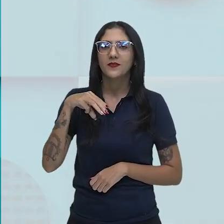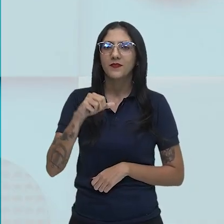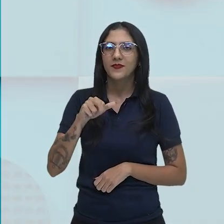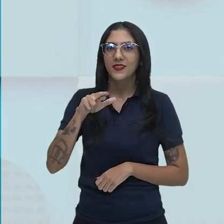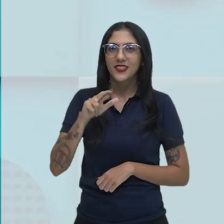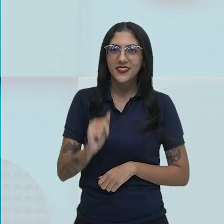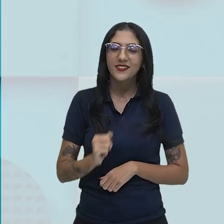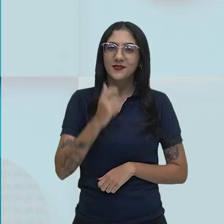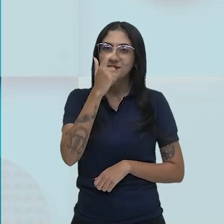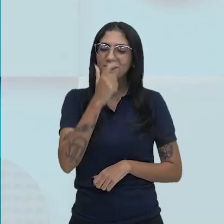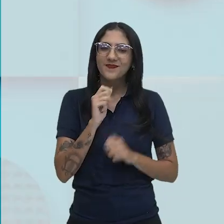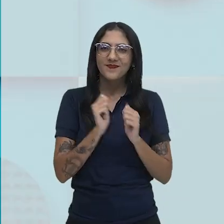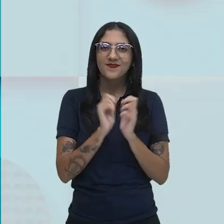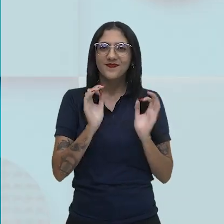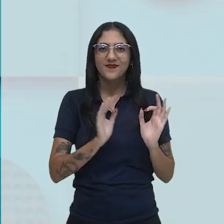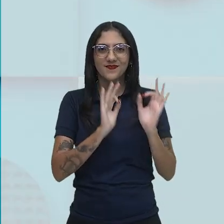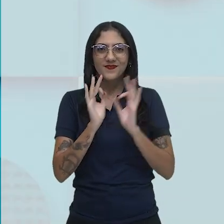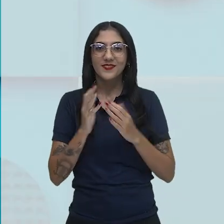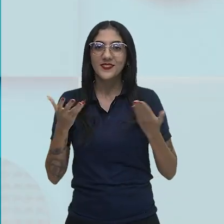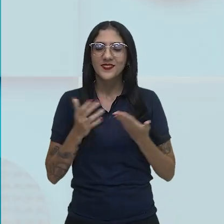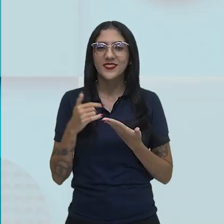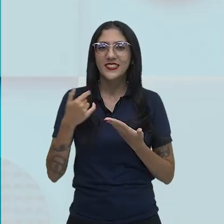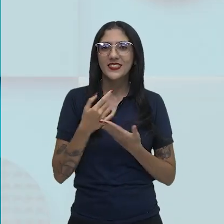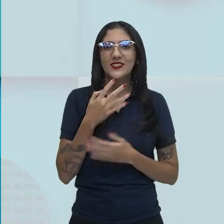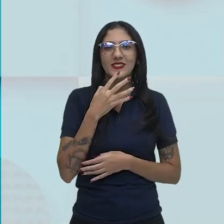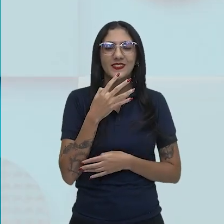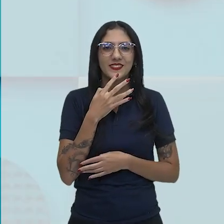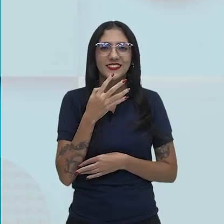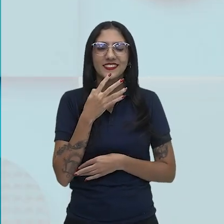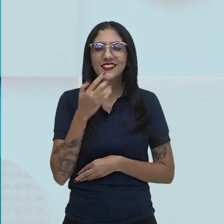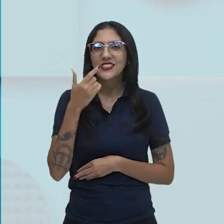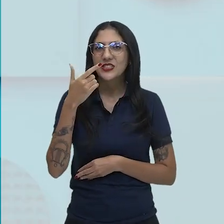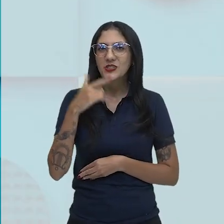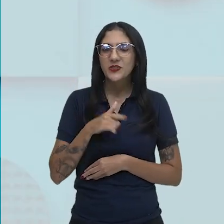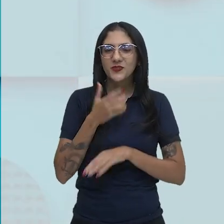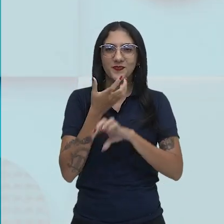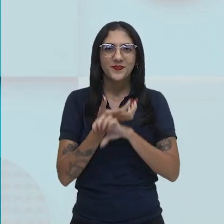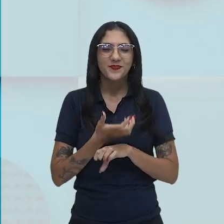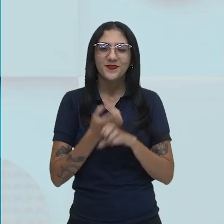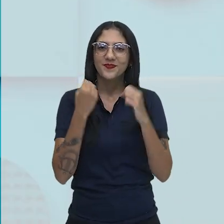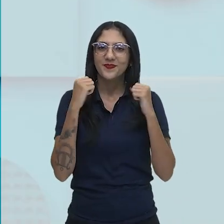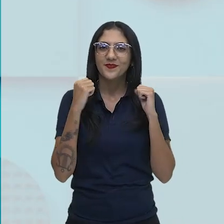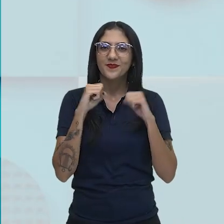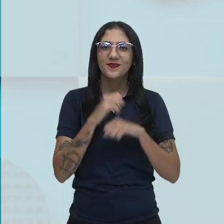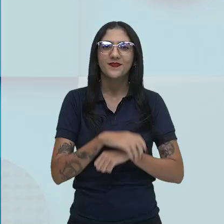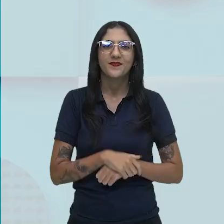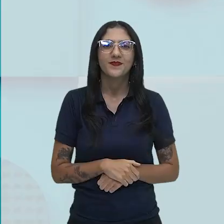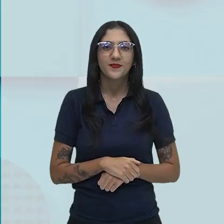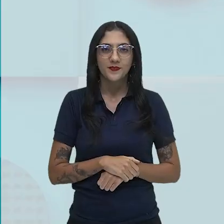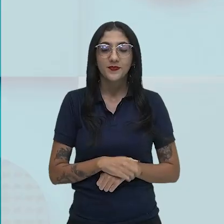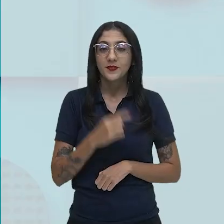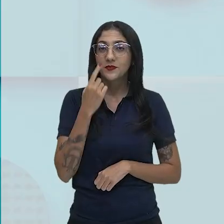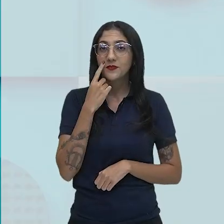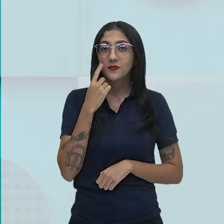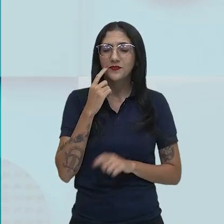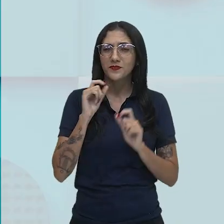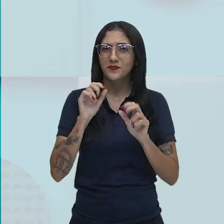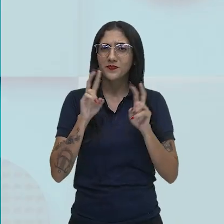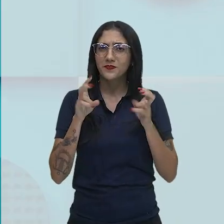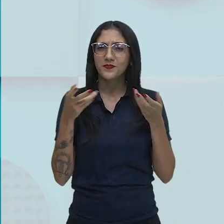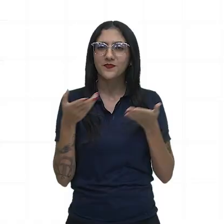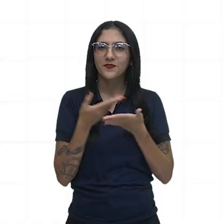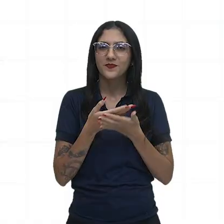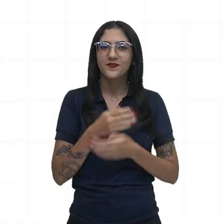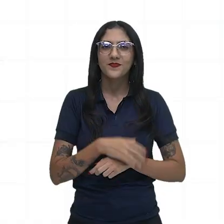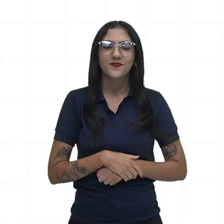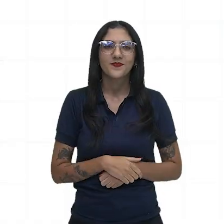estou aqui com vocês para nós explorarmos mais uma vez a disciplina de Educação Física. Vamos ver qual será a nossa aula